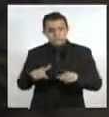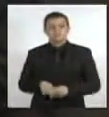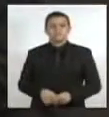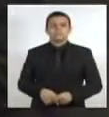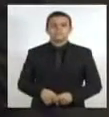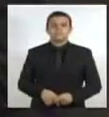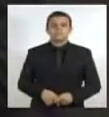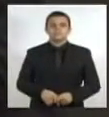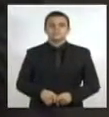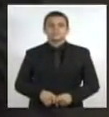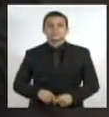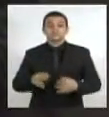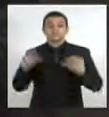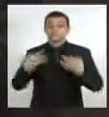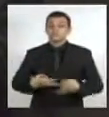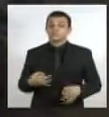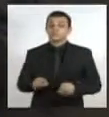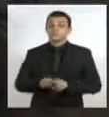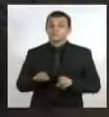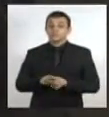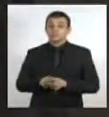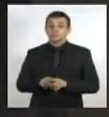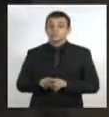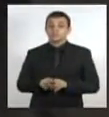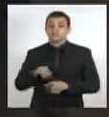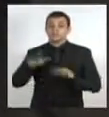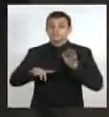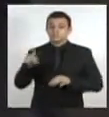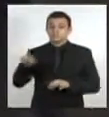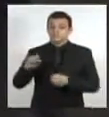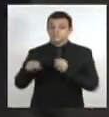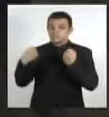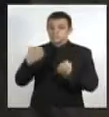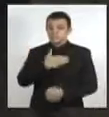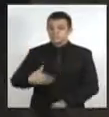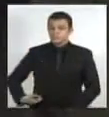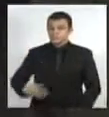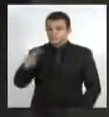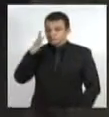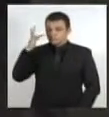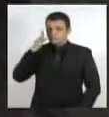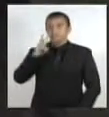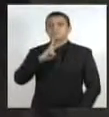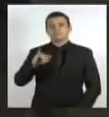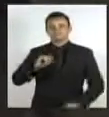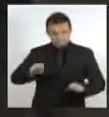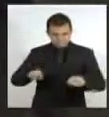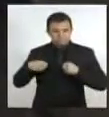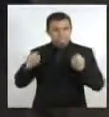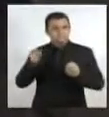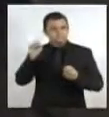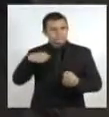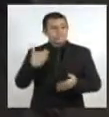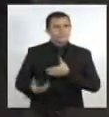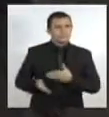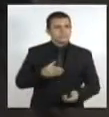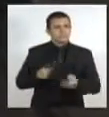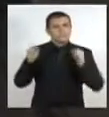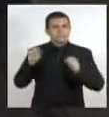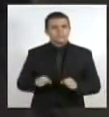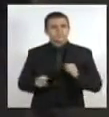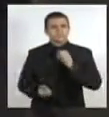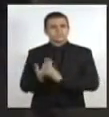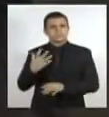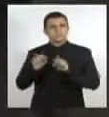que aquilo que depender do esforço do governador Flávio Dino será feito no sentido de fazer um sistema